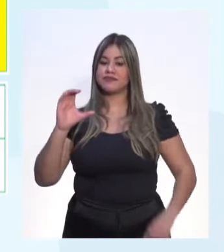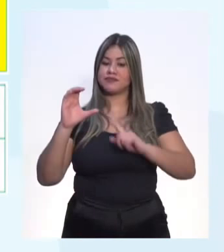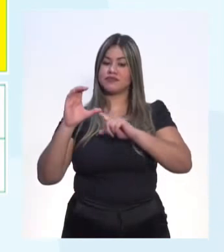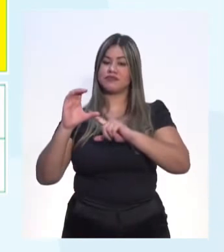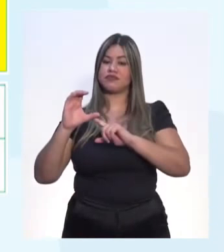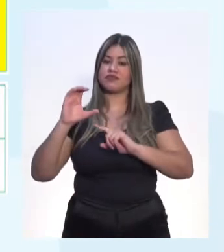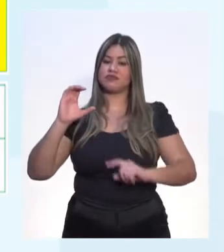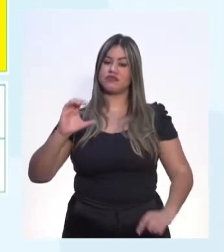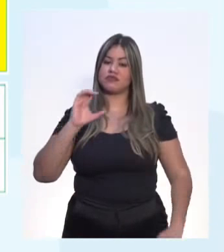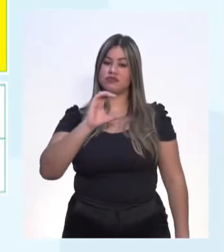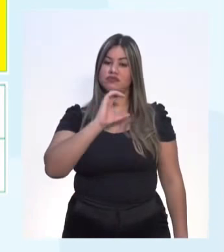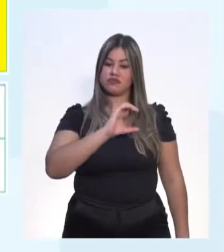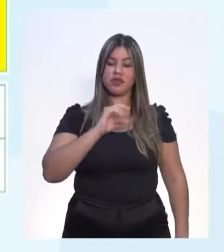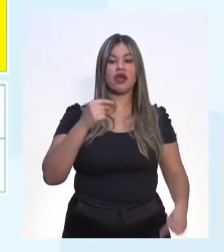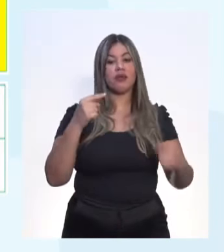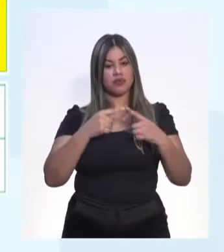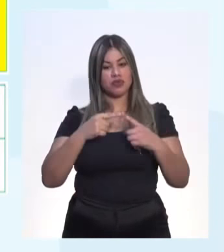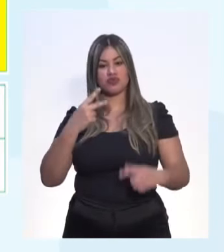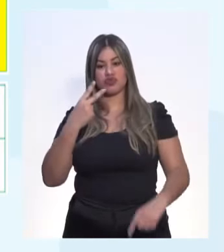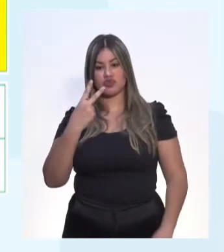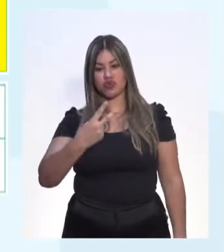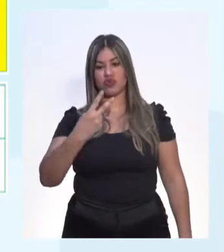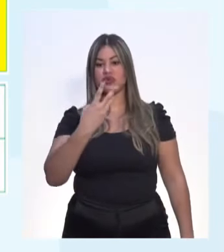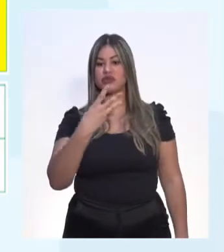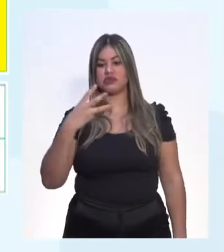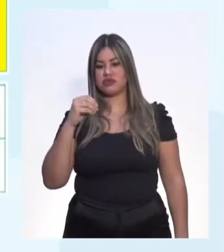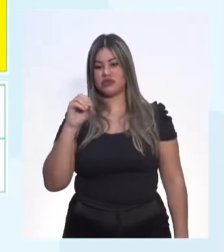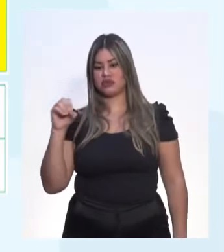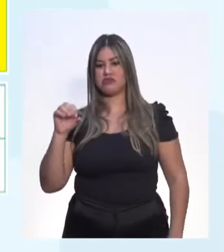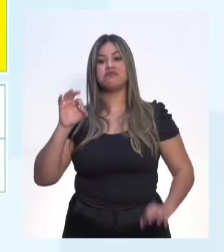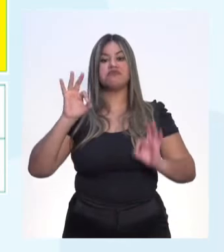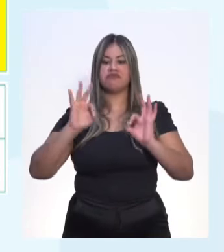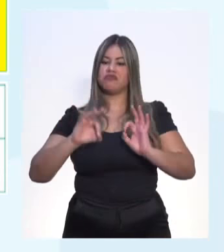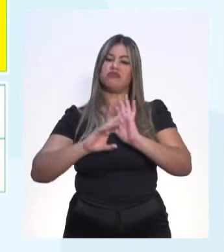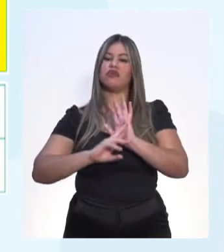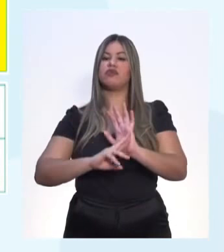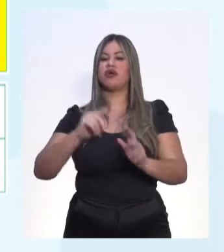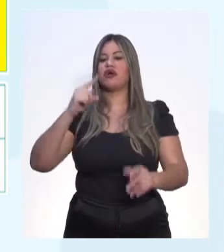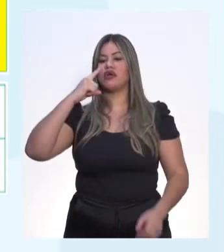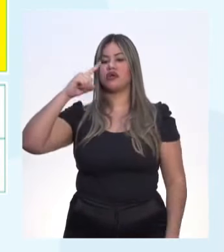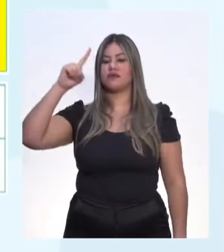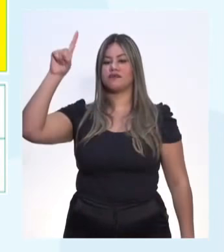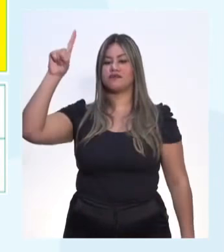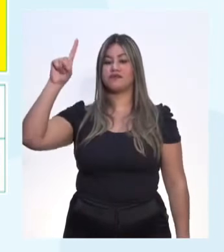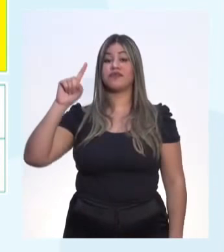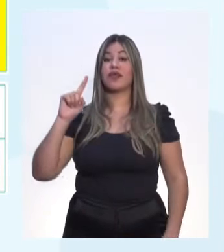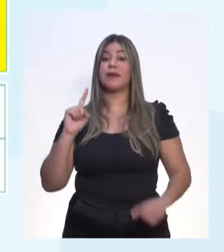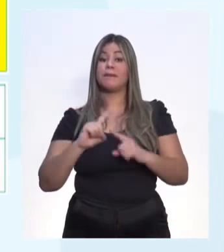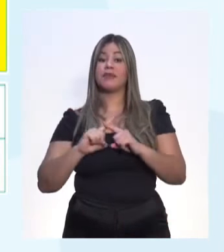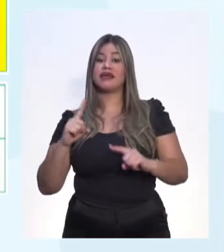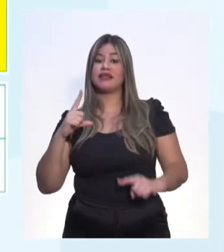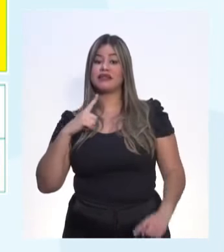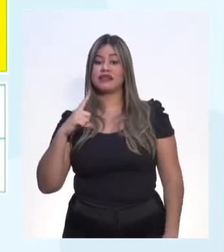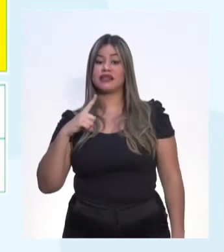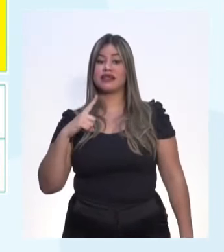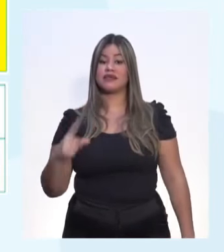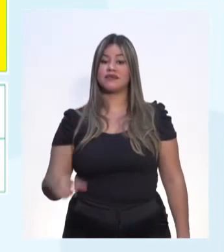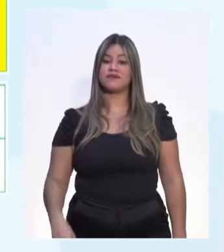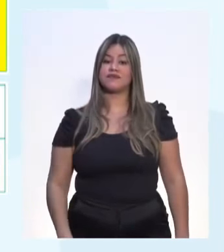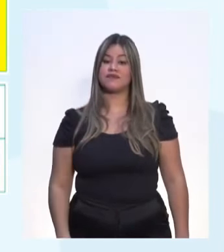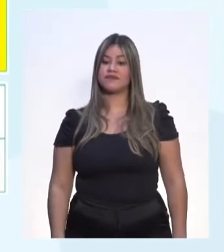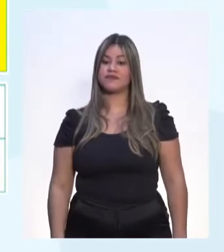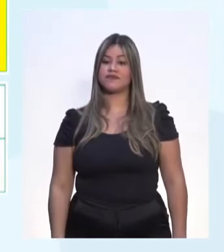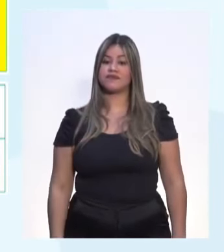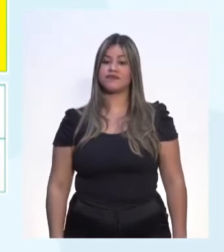3 até aqui tem 2.300 fechar lá sem muitos problemas aí aqui me aparece um 10 certo